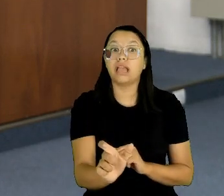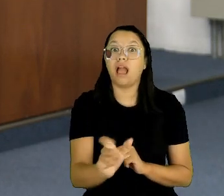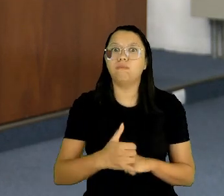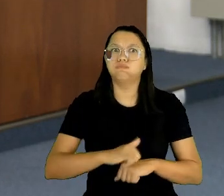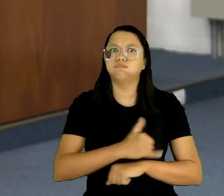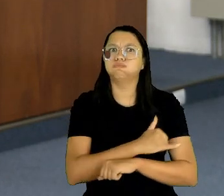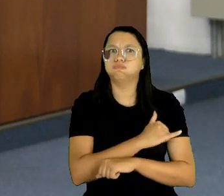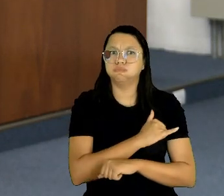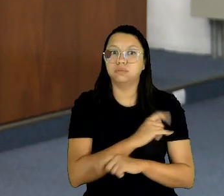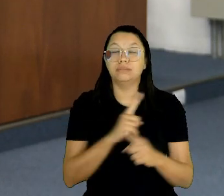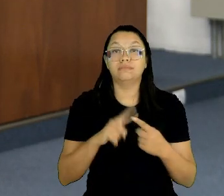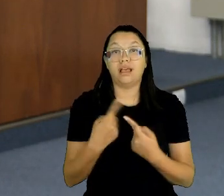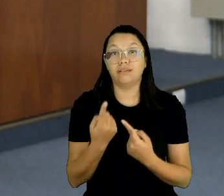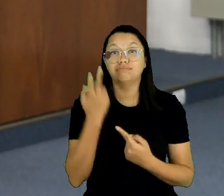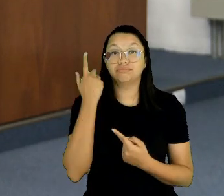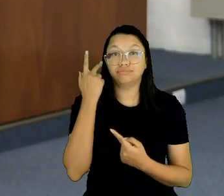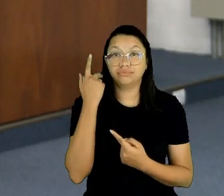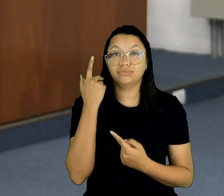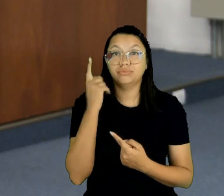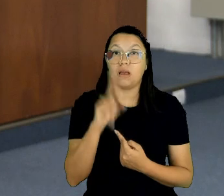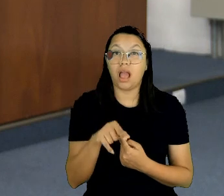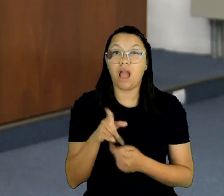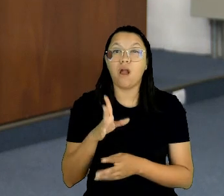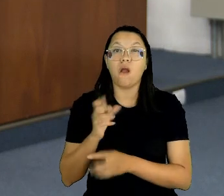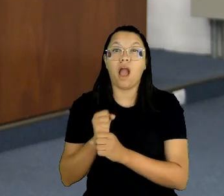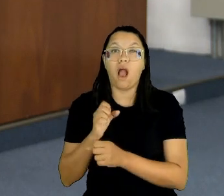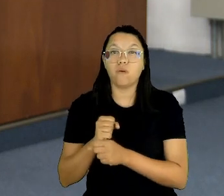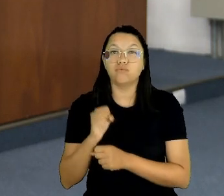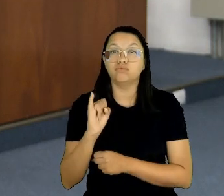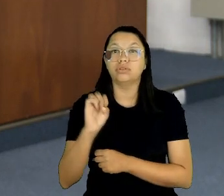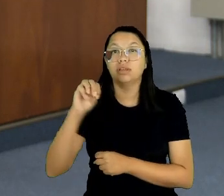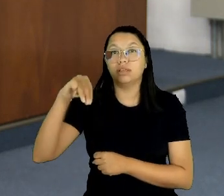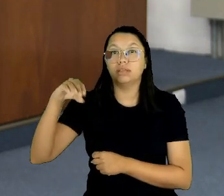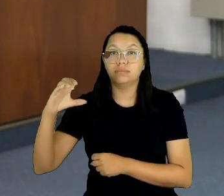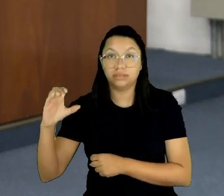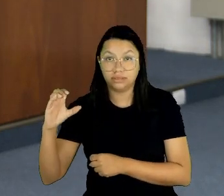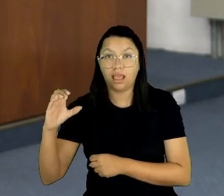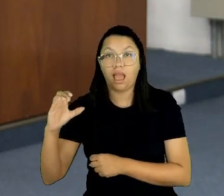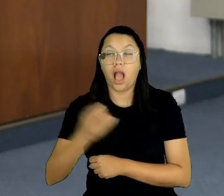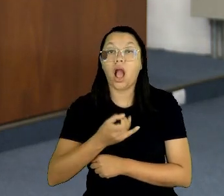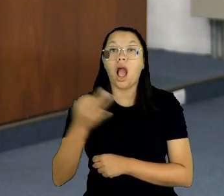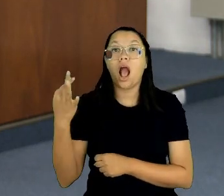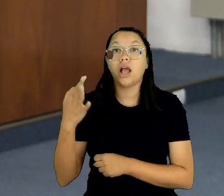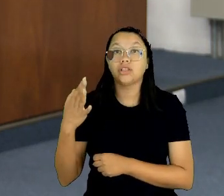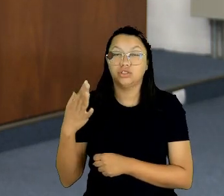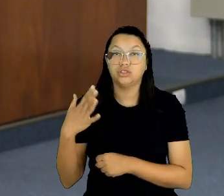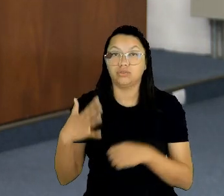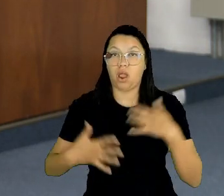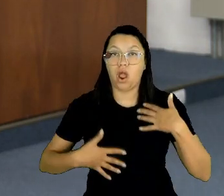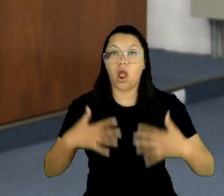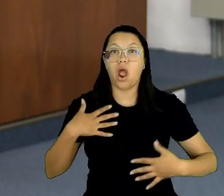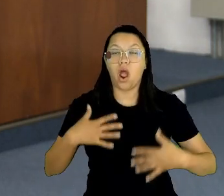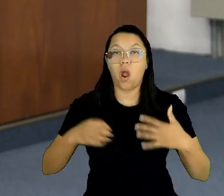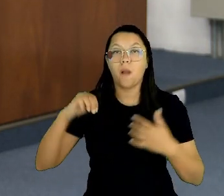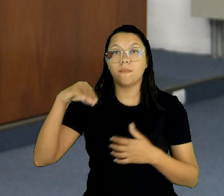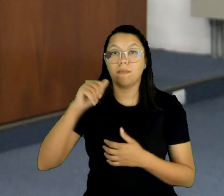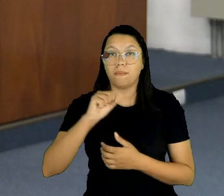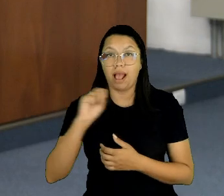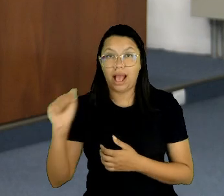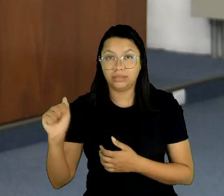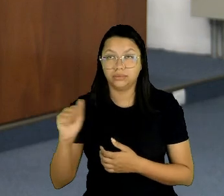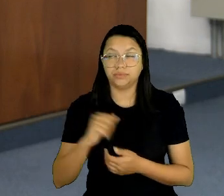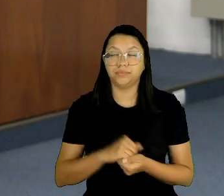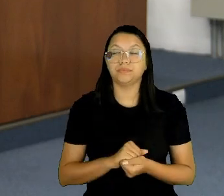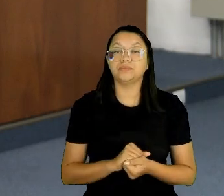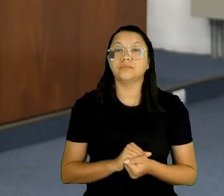com obesidade, mas a maneira mais clássica que a gente faz é o cálculo do IMC, que é o índice de massa corpórea, que é o peso sobre a